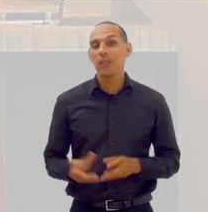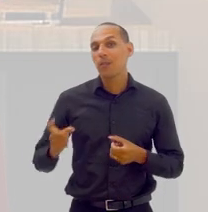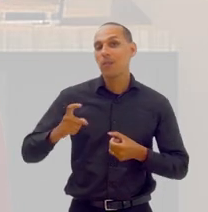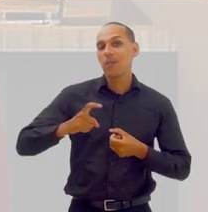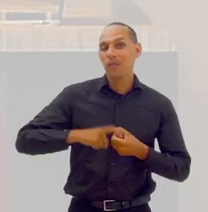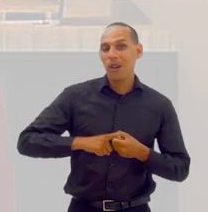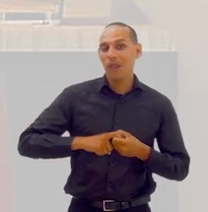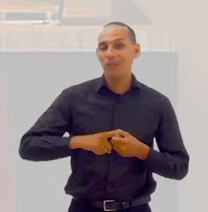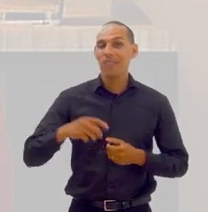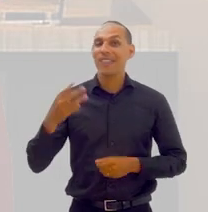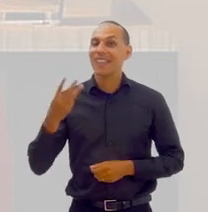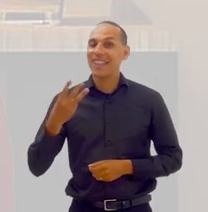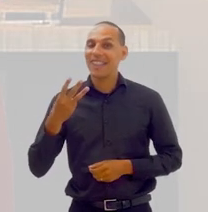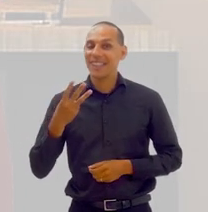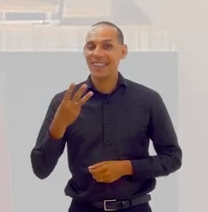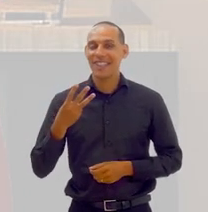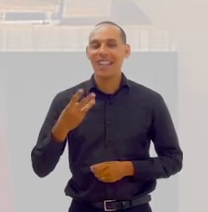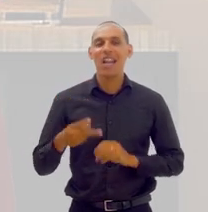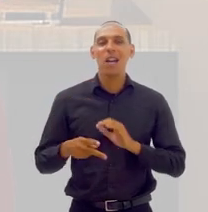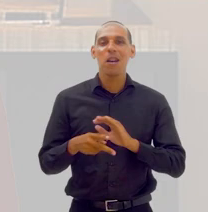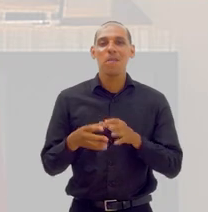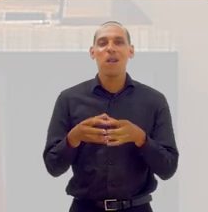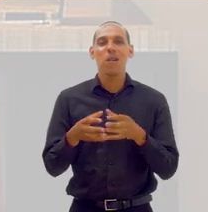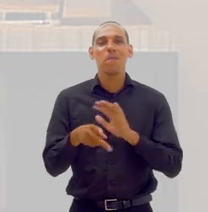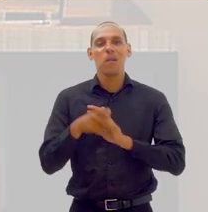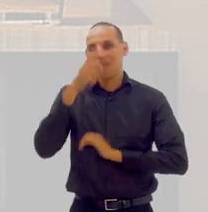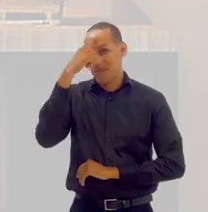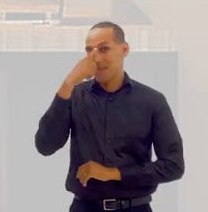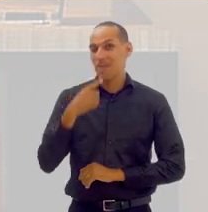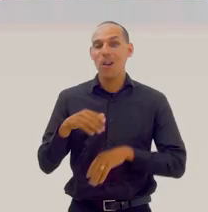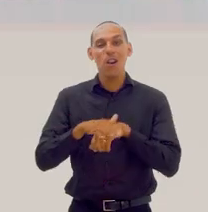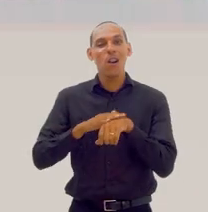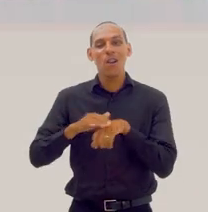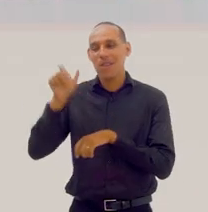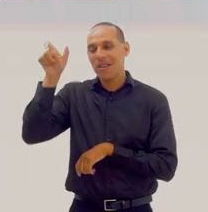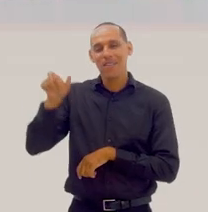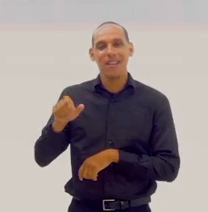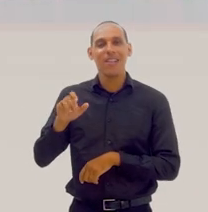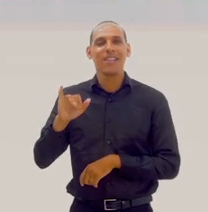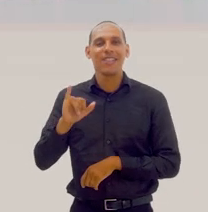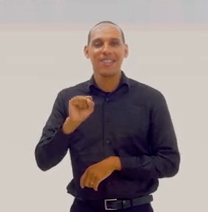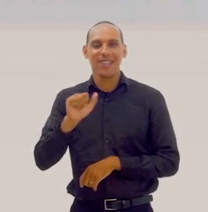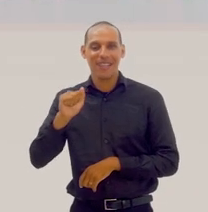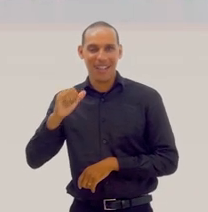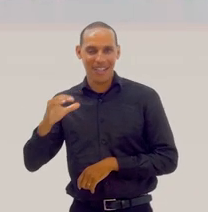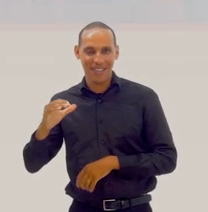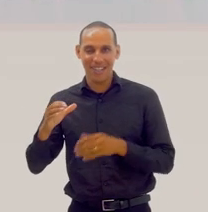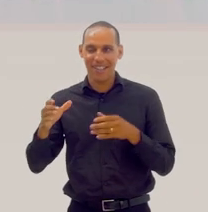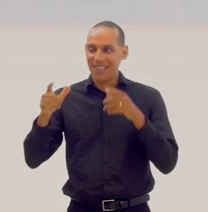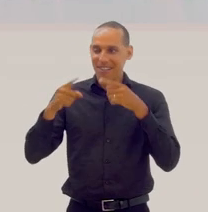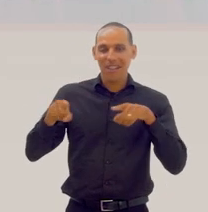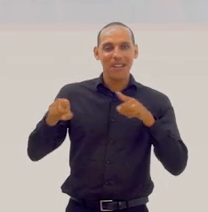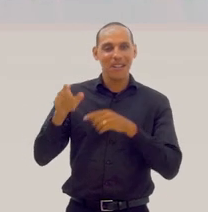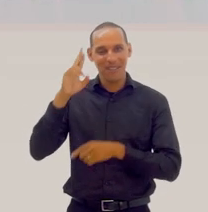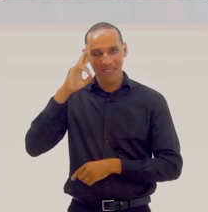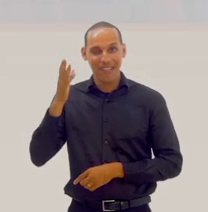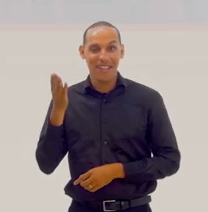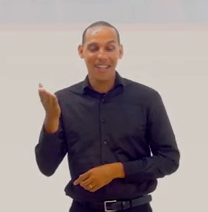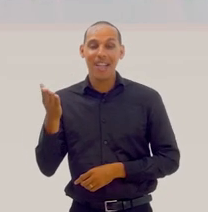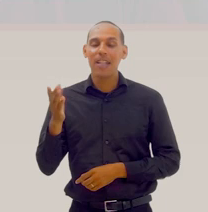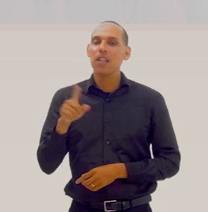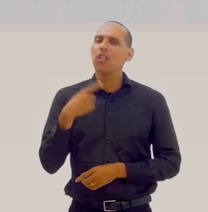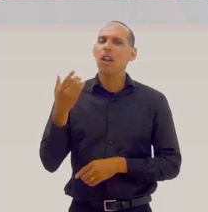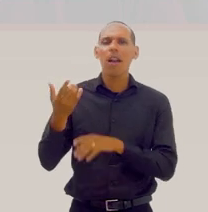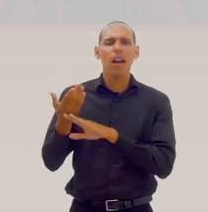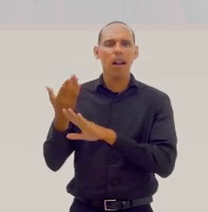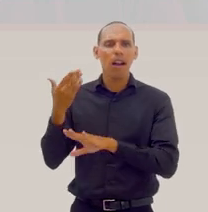Voltamos com o terceiro bloco do Perfil, conversando hoje com o maestro Isaac Karabtchevsky. Maestro, a gente falava no